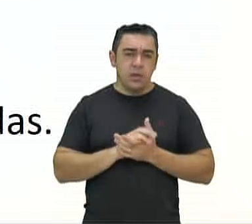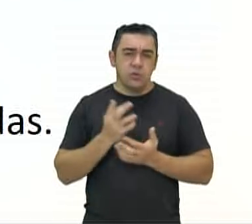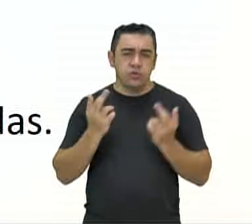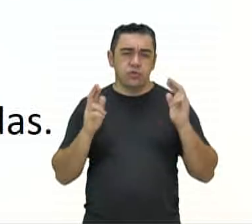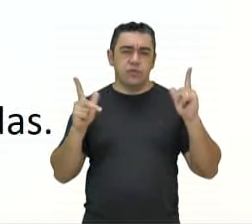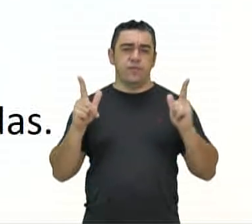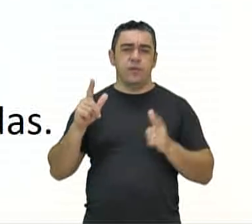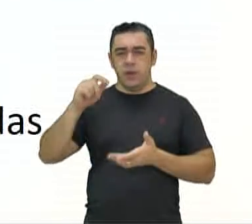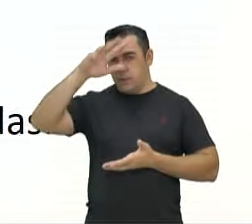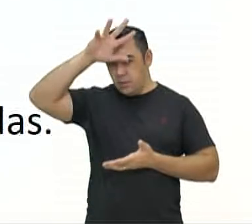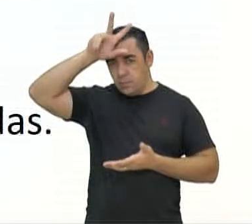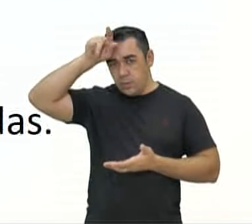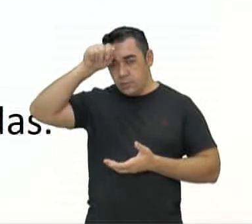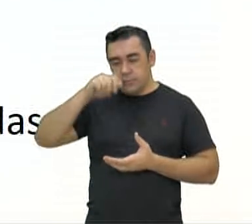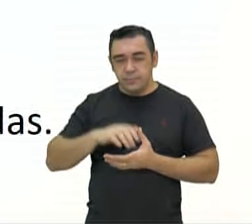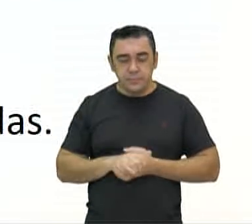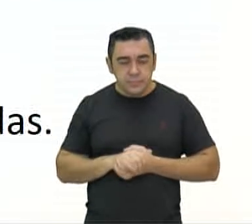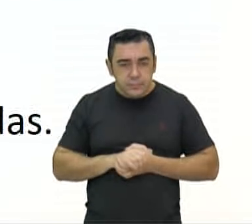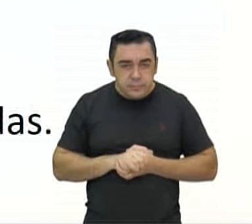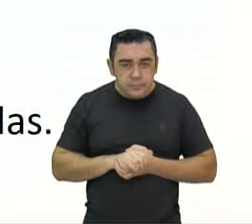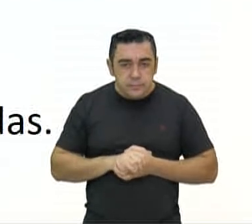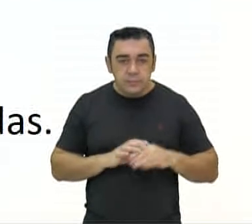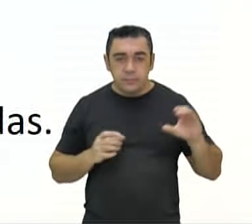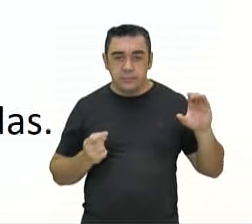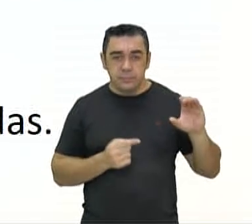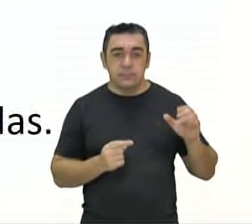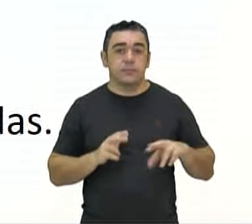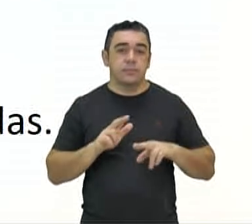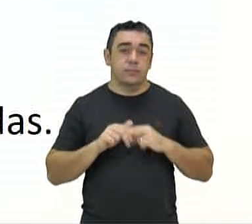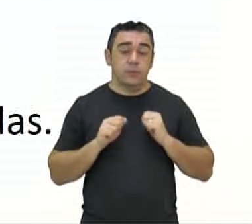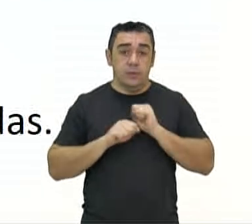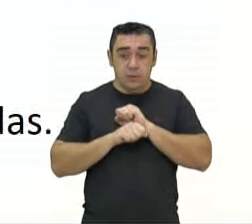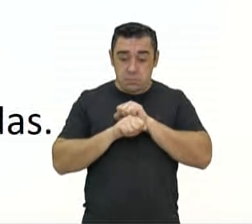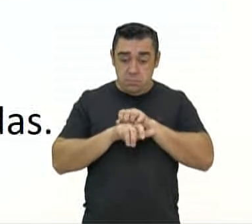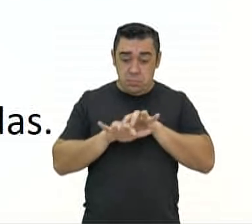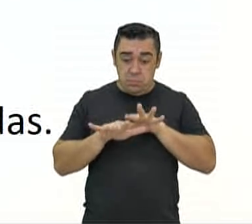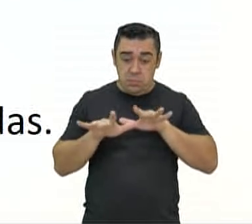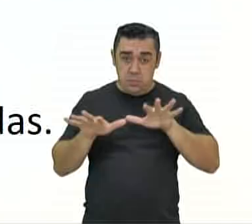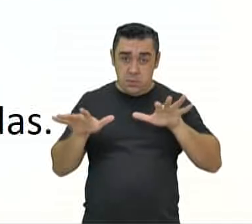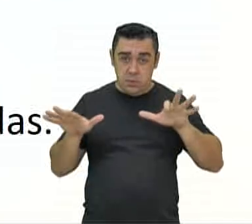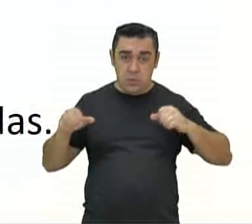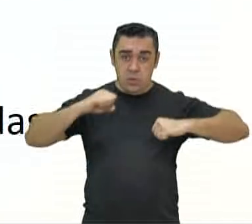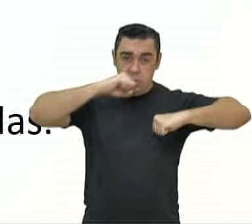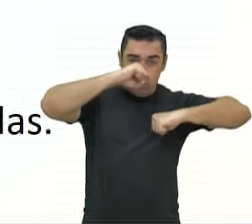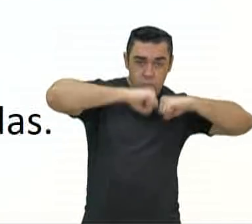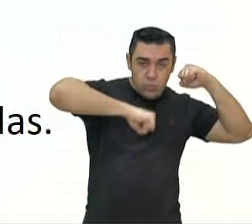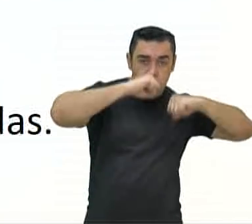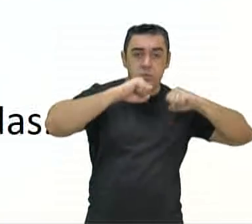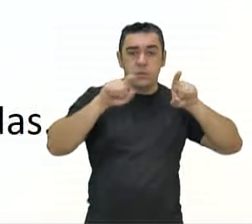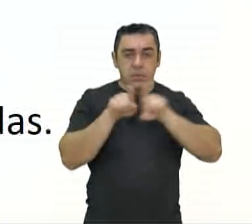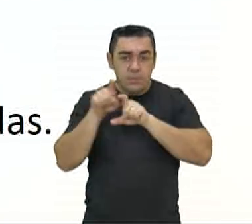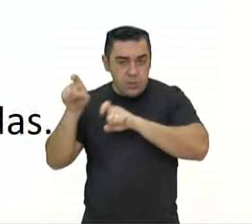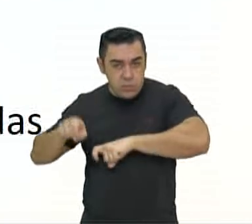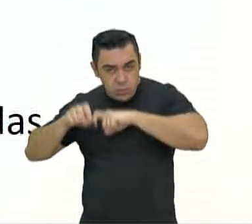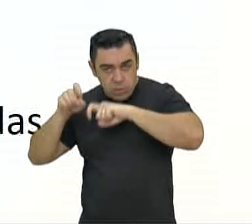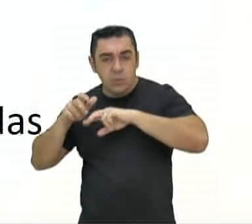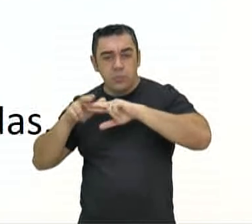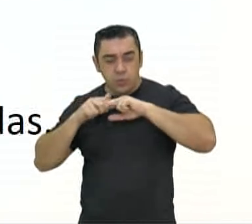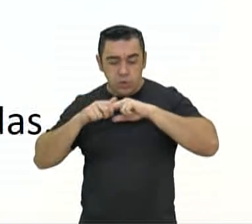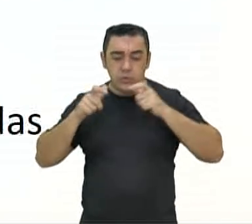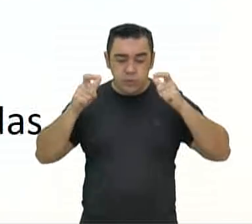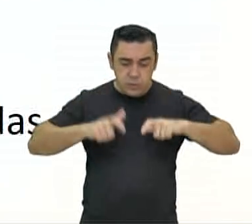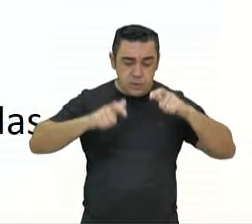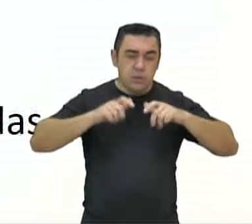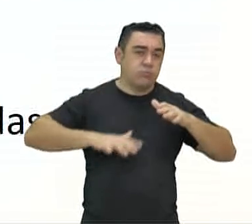Amazônia. E letra C. Devido à expansão agrícola e industrial de tecnologia, as planícies centrais